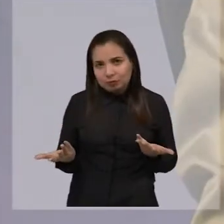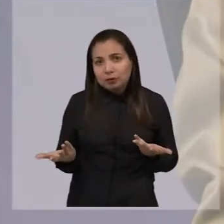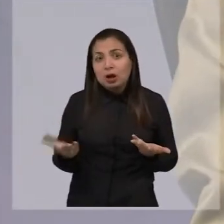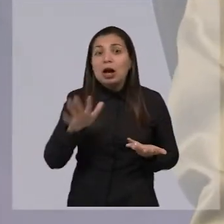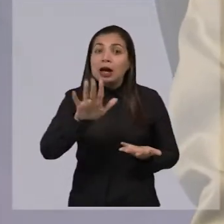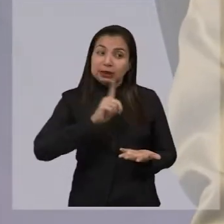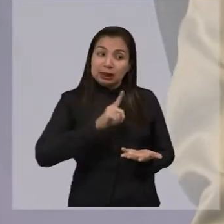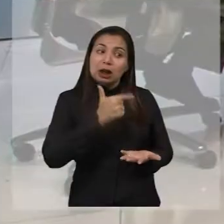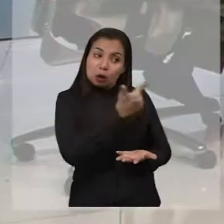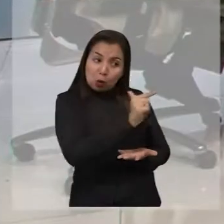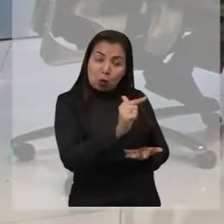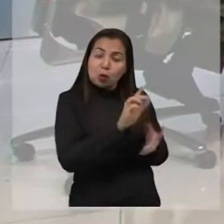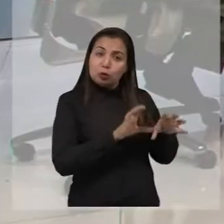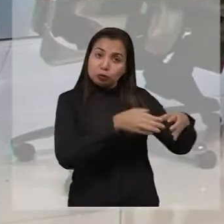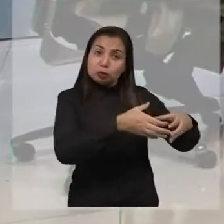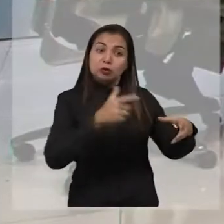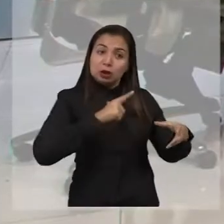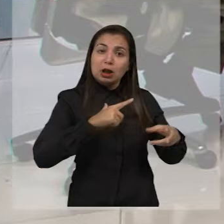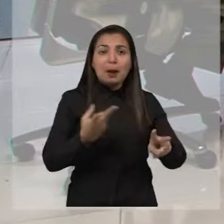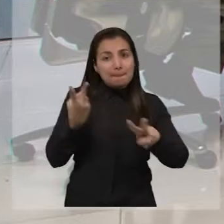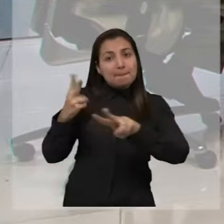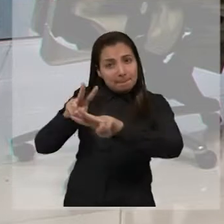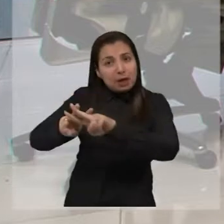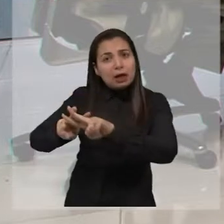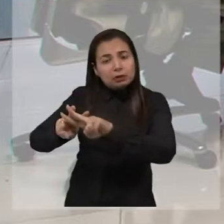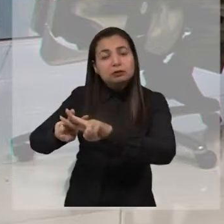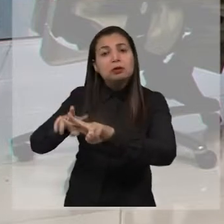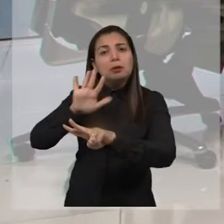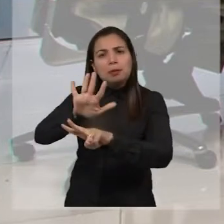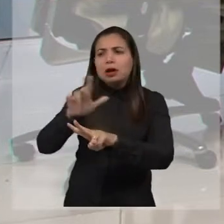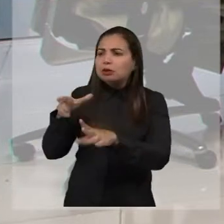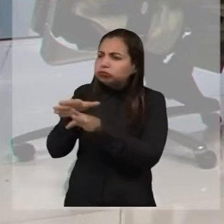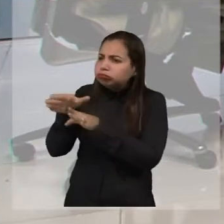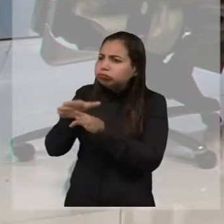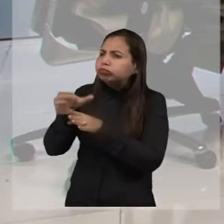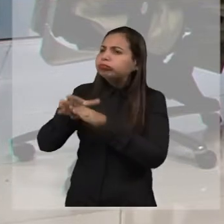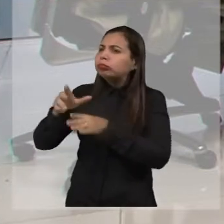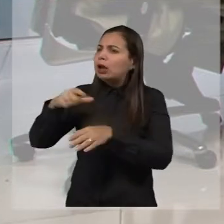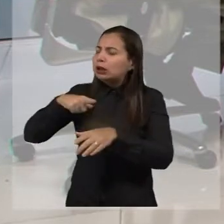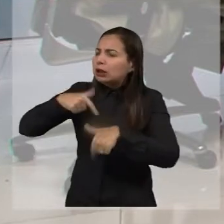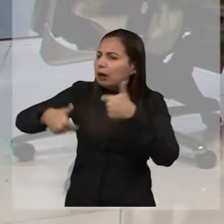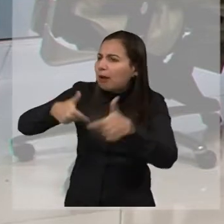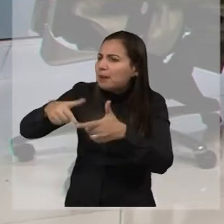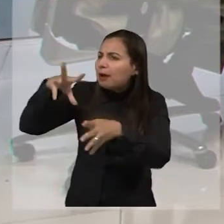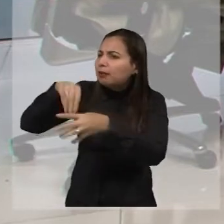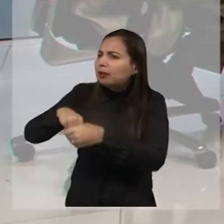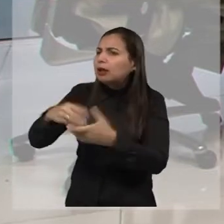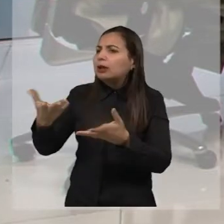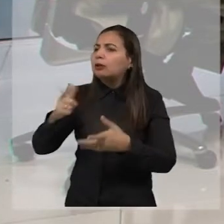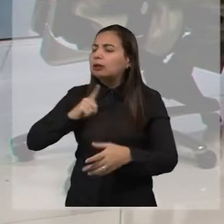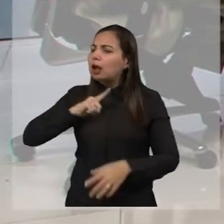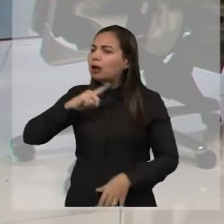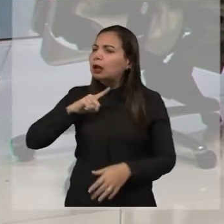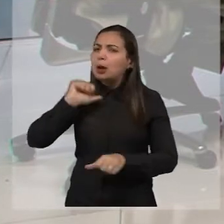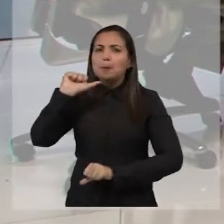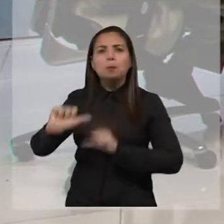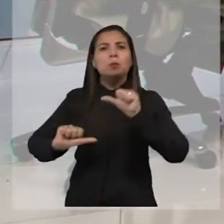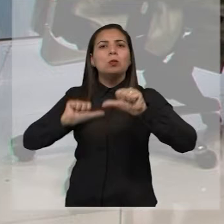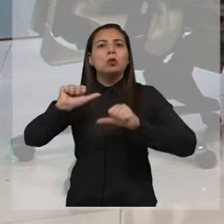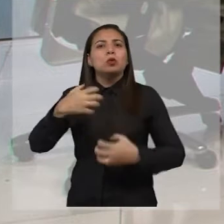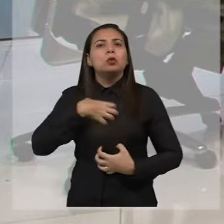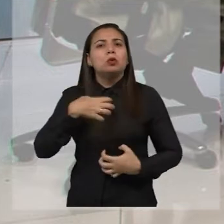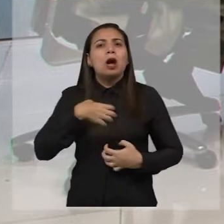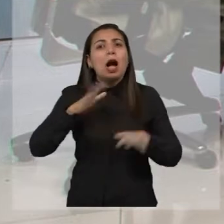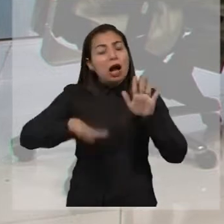E alguns se recuperam, mesmo no nosso sistema penal brabo, se recuperam, publicam livros, né, se formam, às vezes se tornam